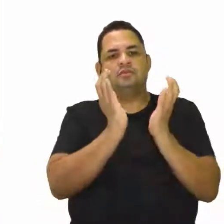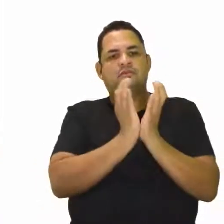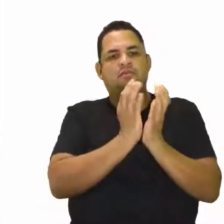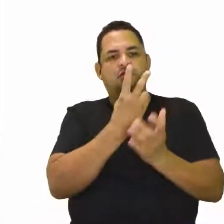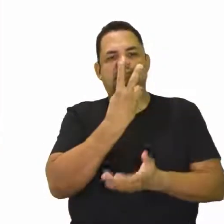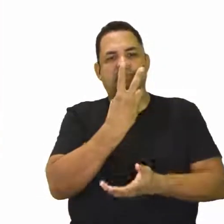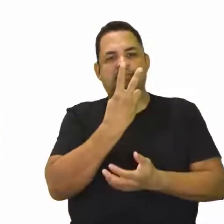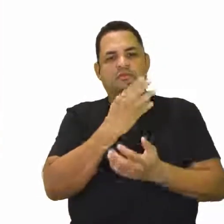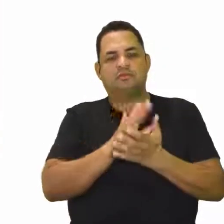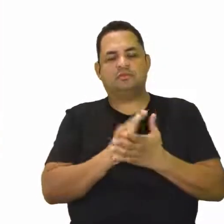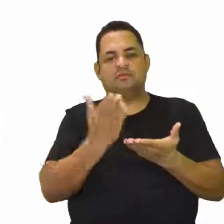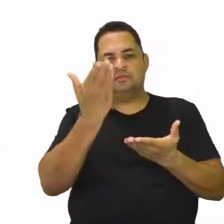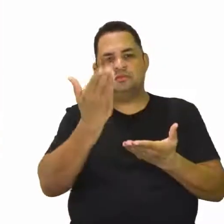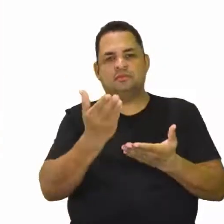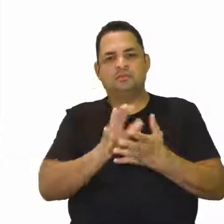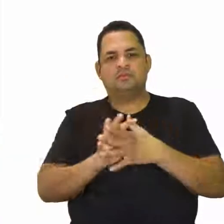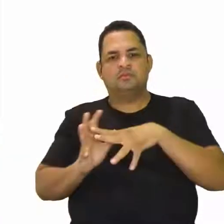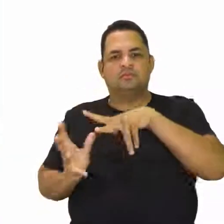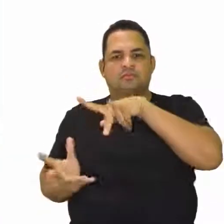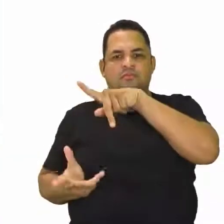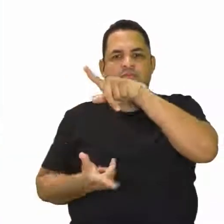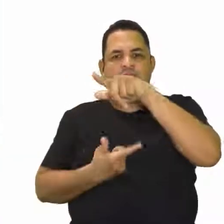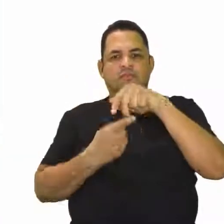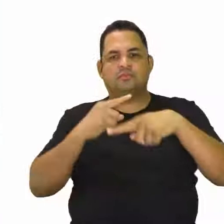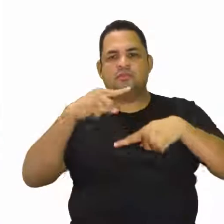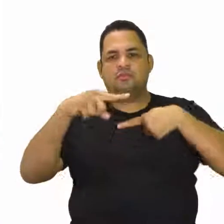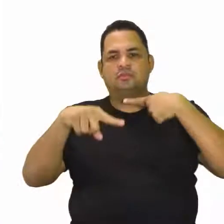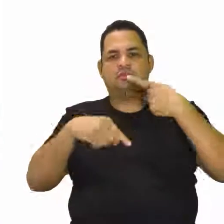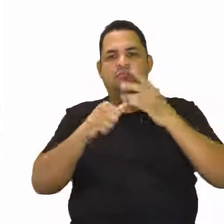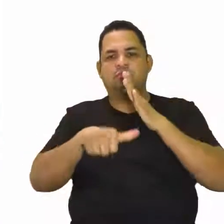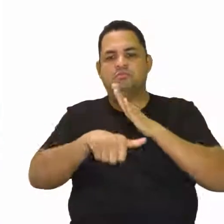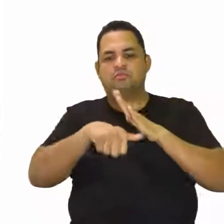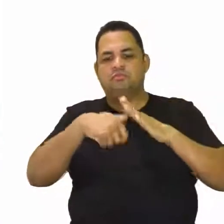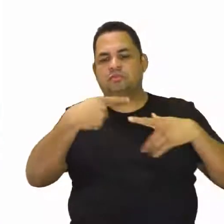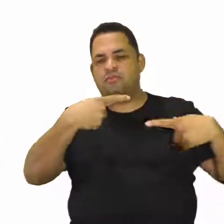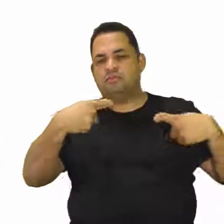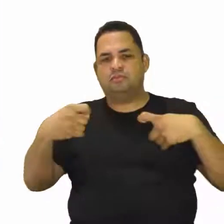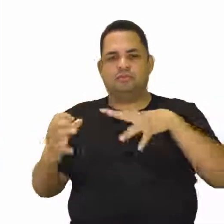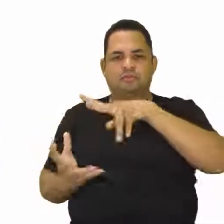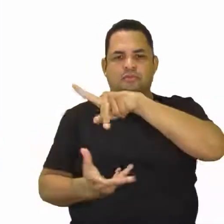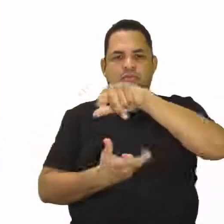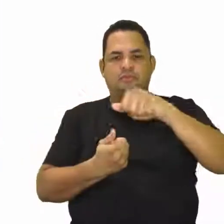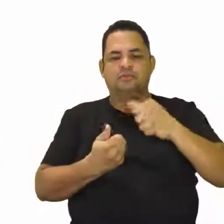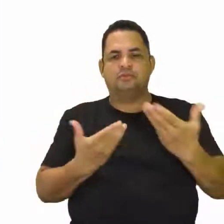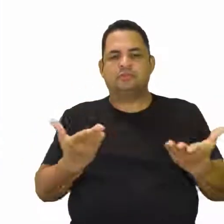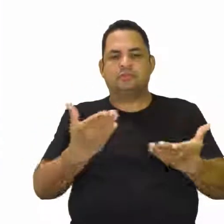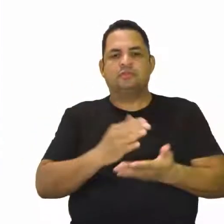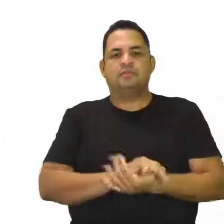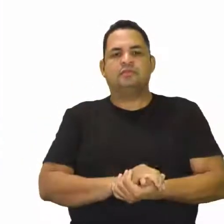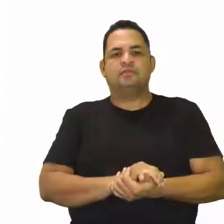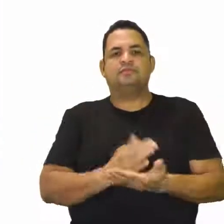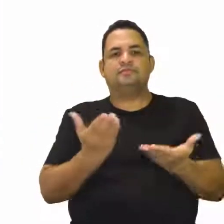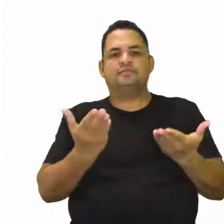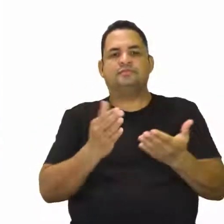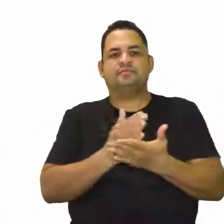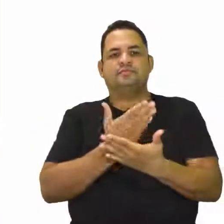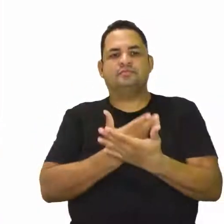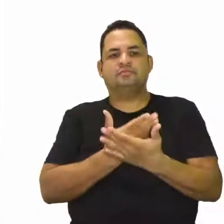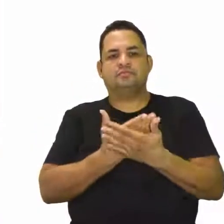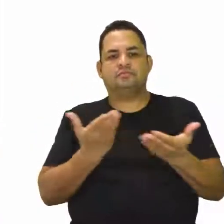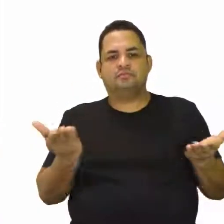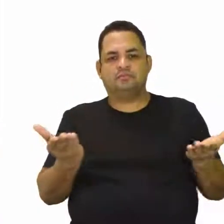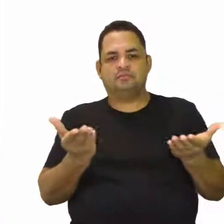2, o nome dessa unidade é O Mundo Após a Primeira Guerra Mundial. Isso. Então, na aula de